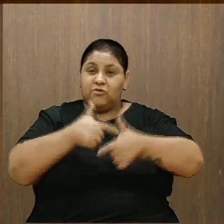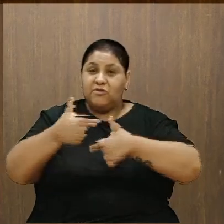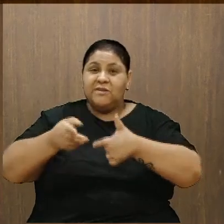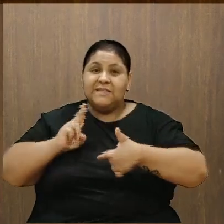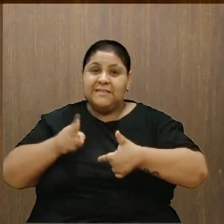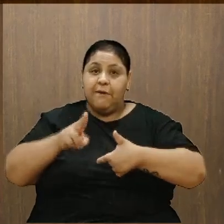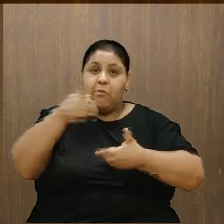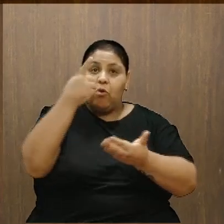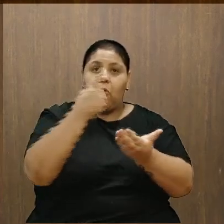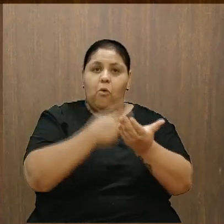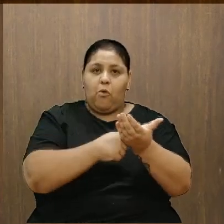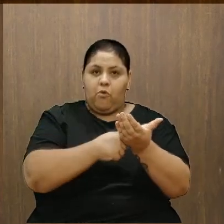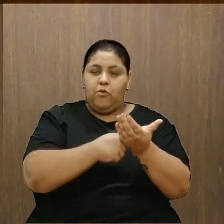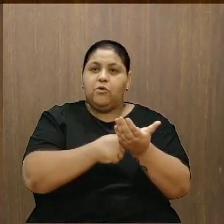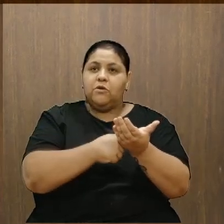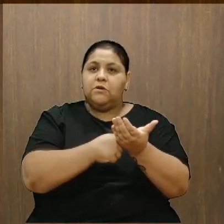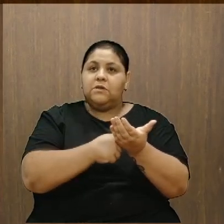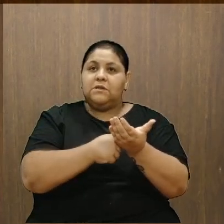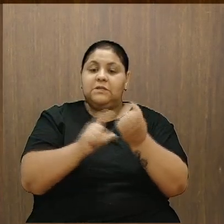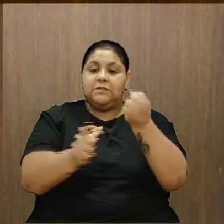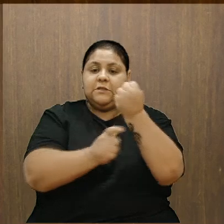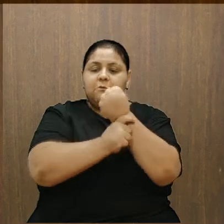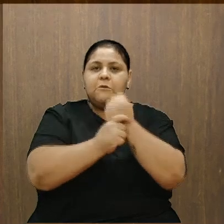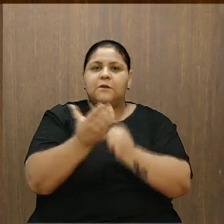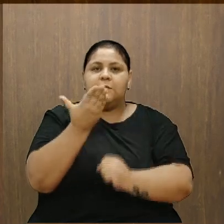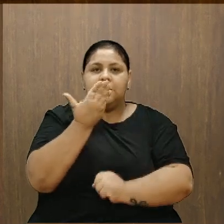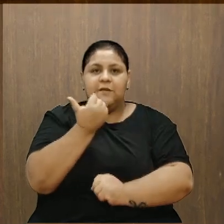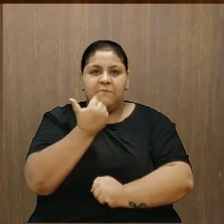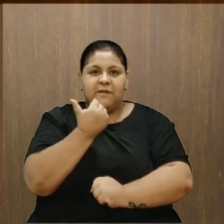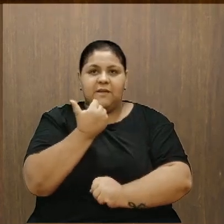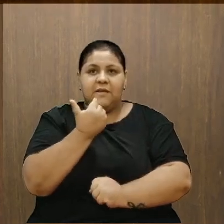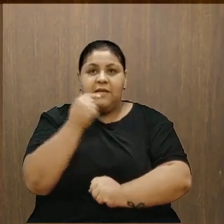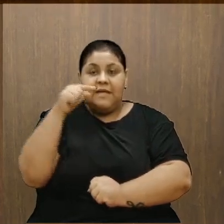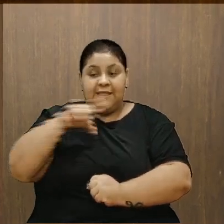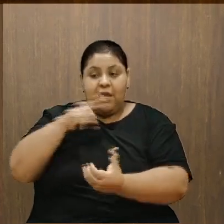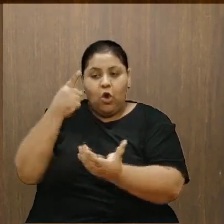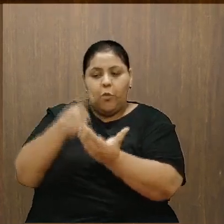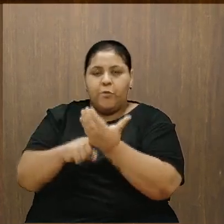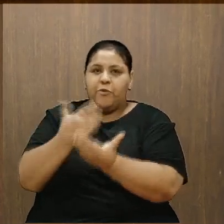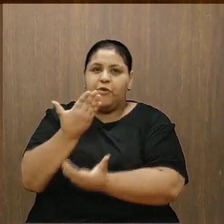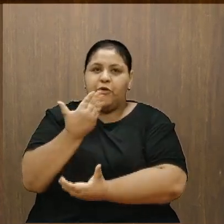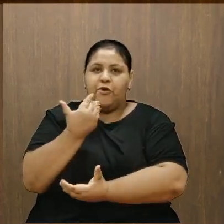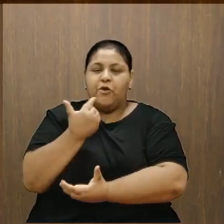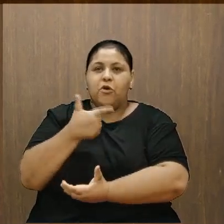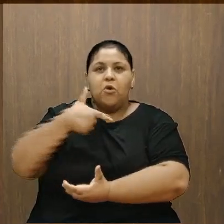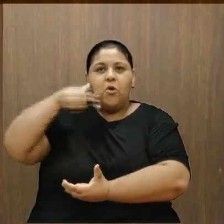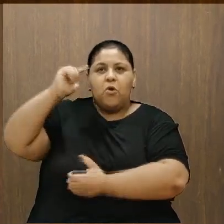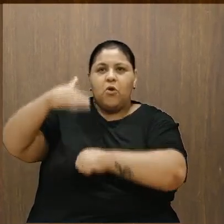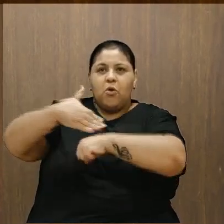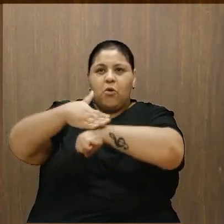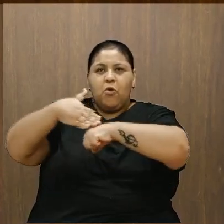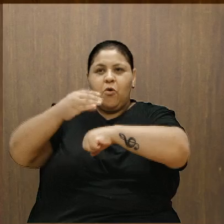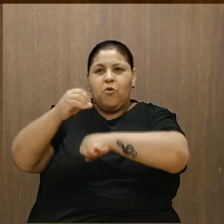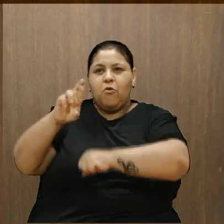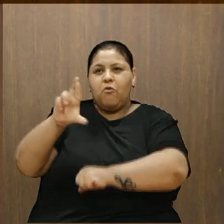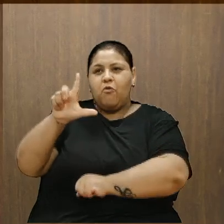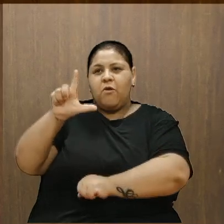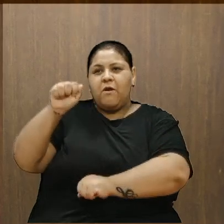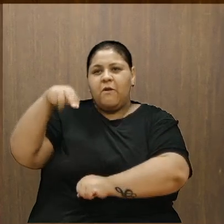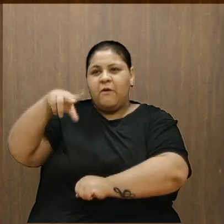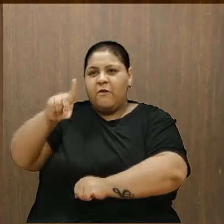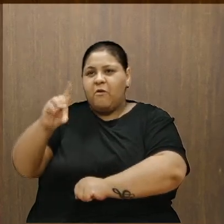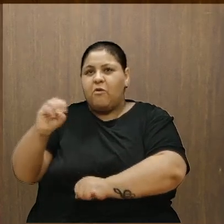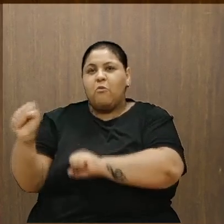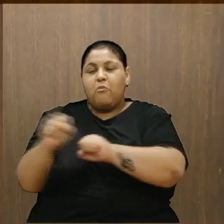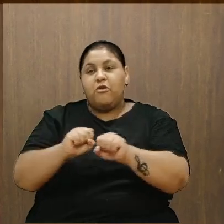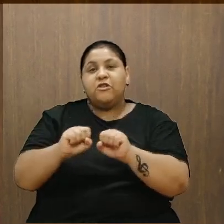um compromisso com segurança alimentar. E ter compromisso com a comida... ontem eu estava conversando com o Orlando Michele e ele falou, pode